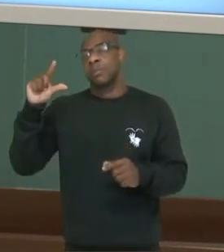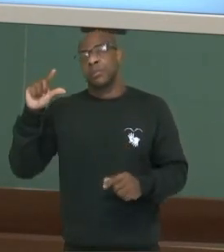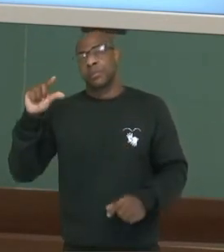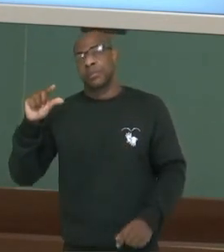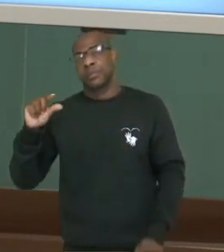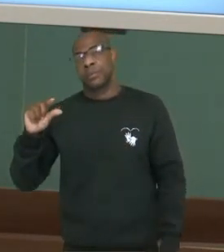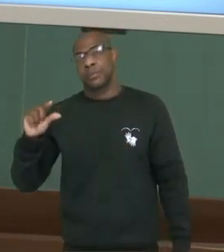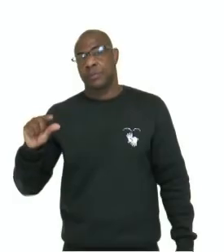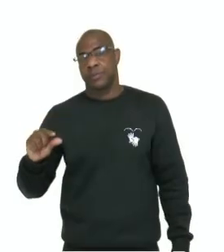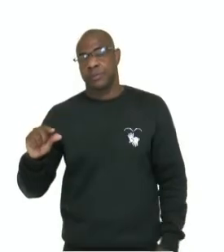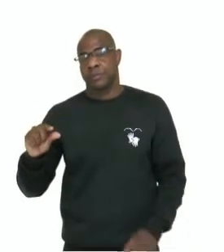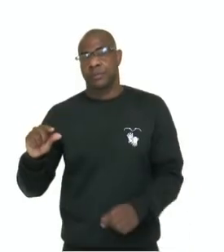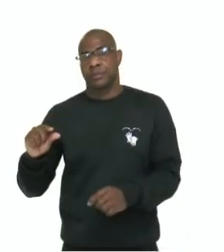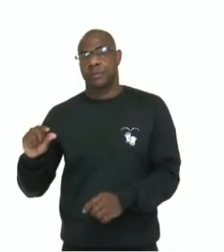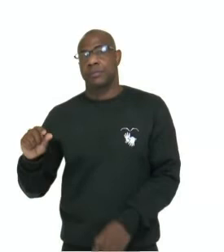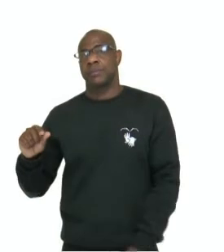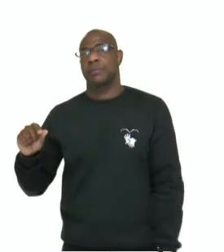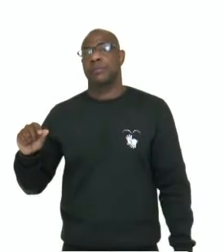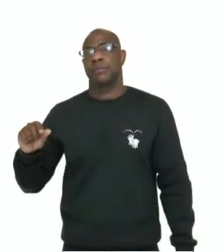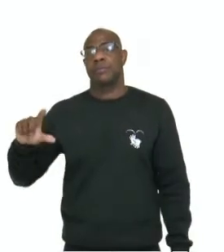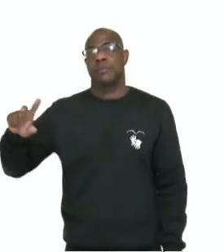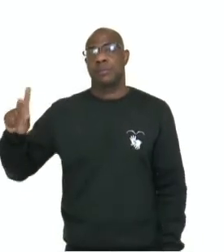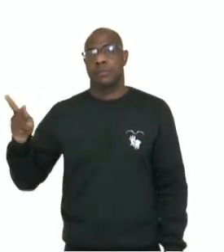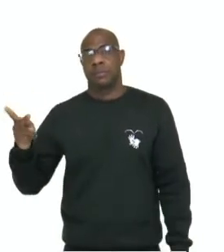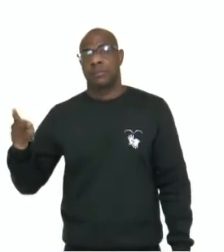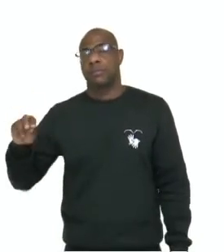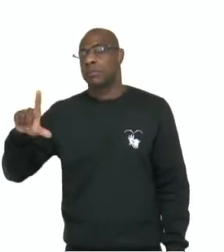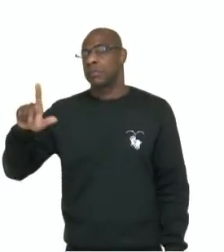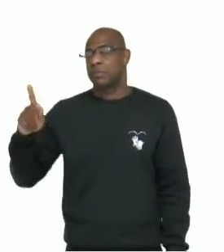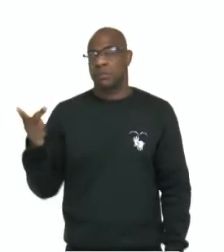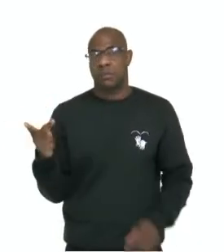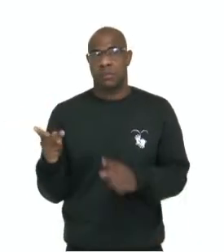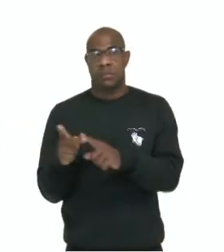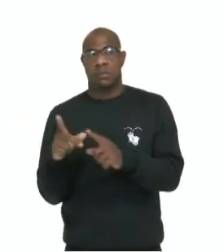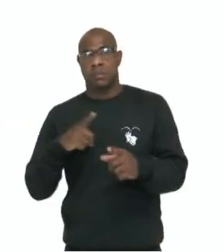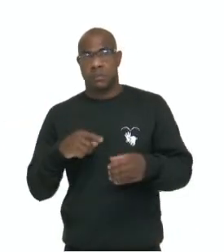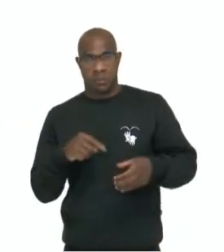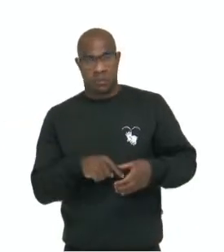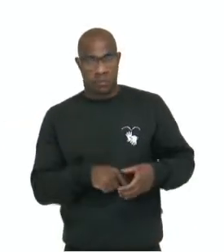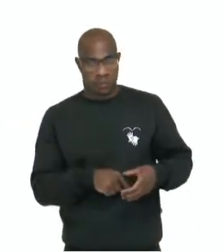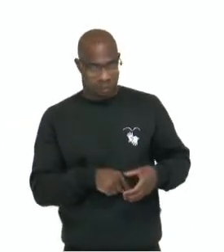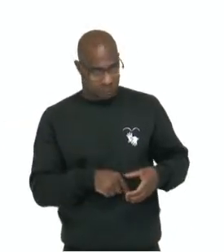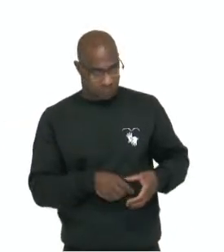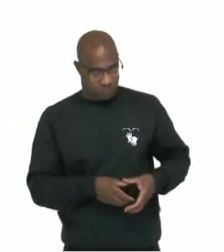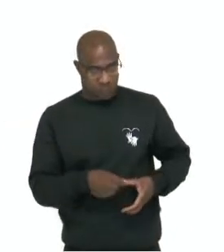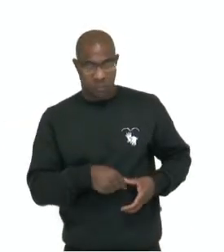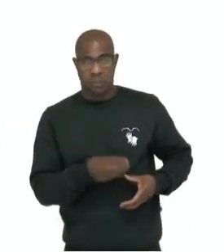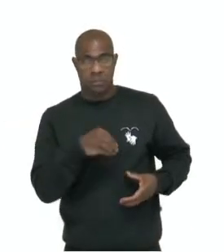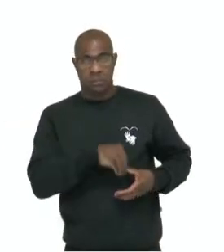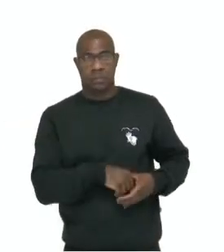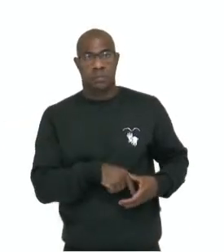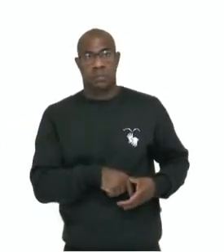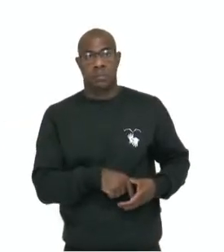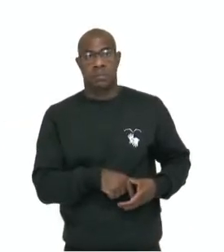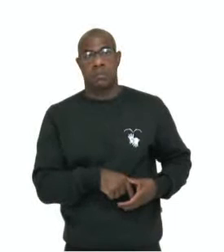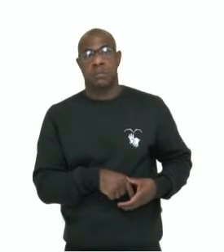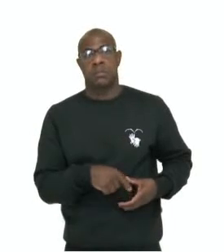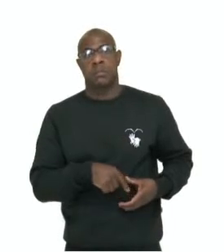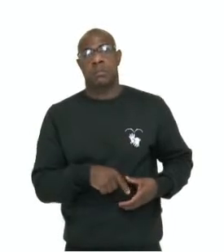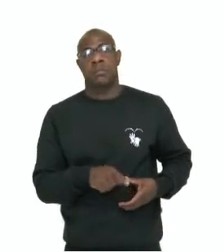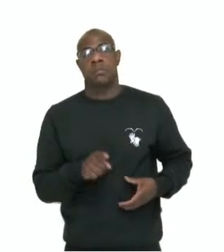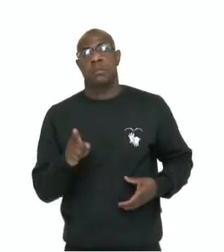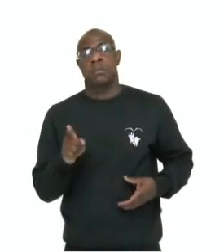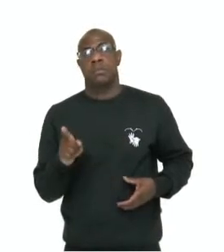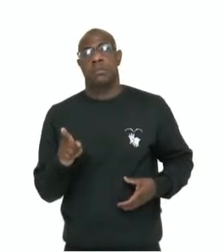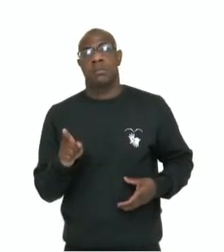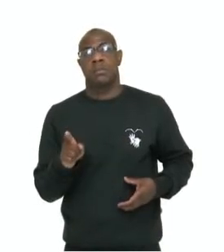tá vendo? E olha o que acontece. O LH que estava ali, ó, quietinho, andando junto, ele tem um pico do LH,